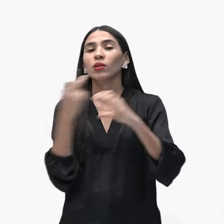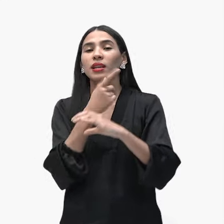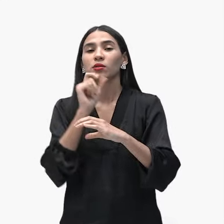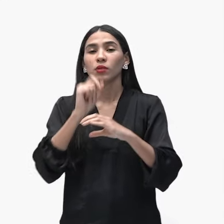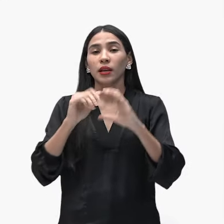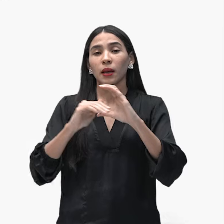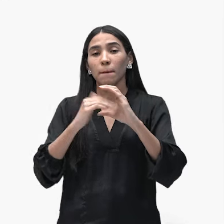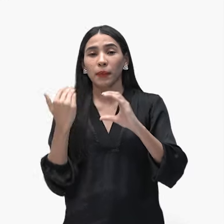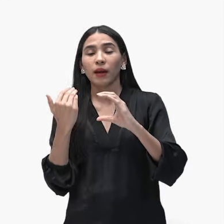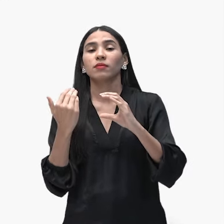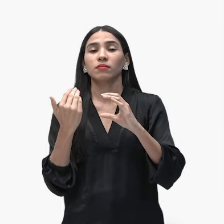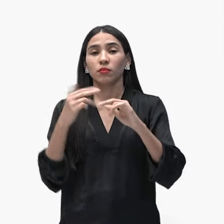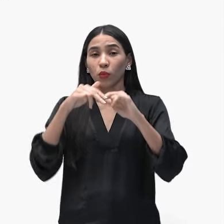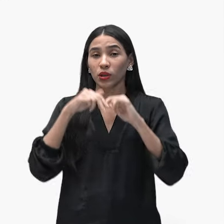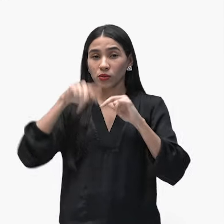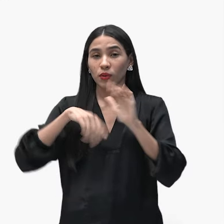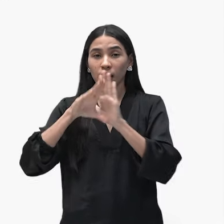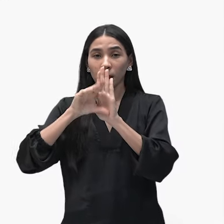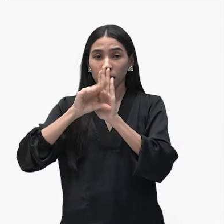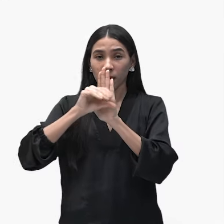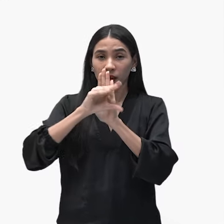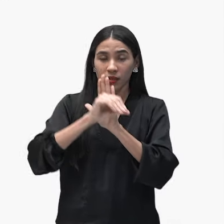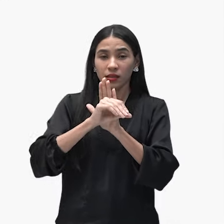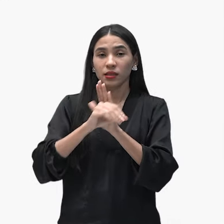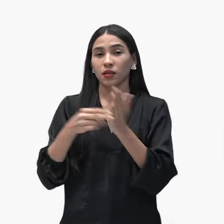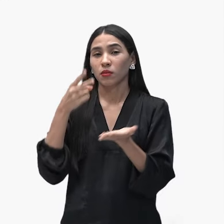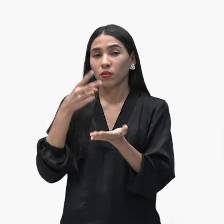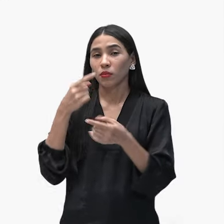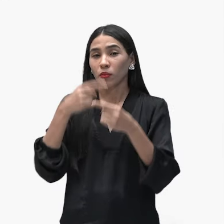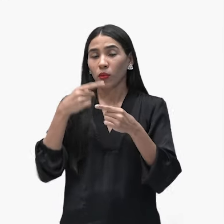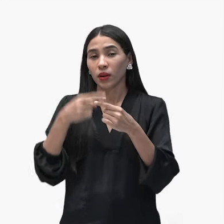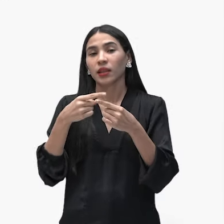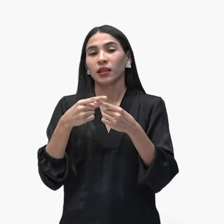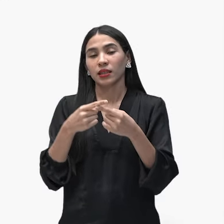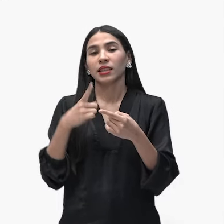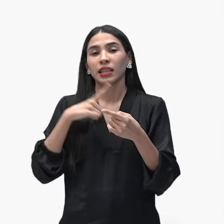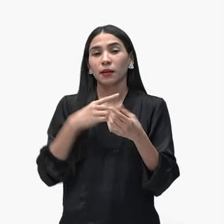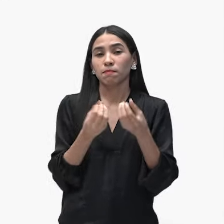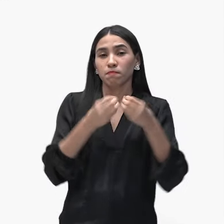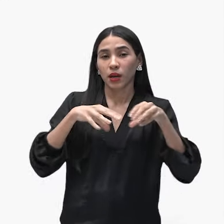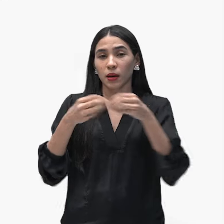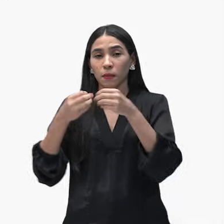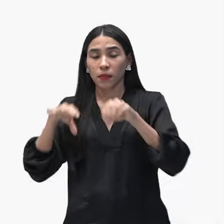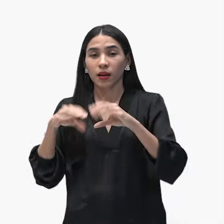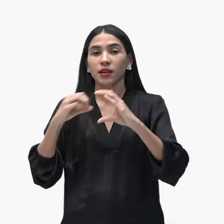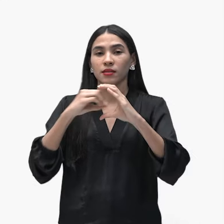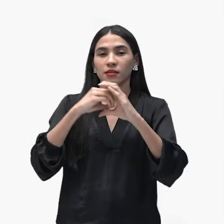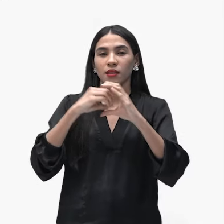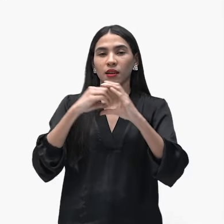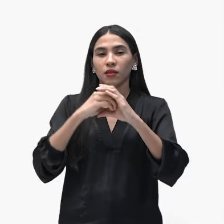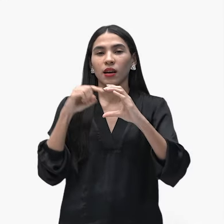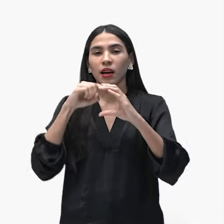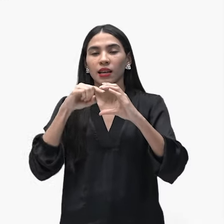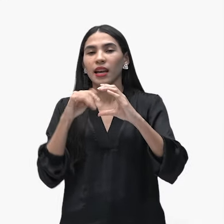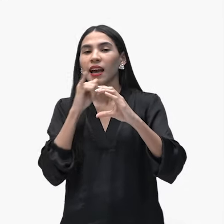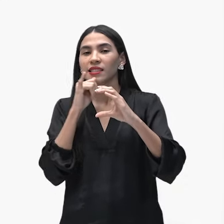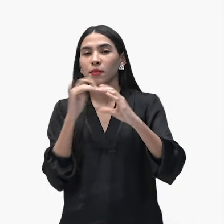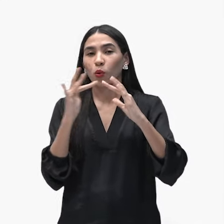Por isso que ele é um parasita, porque sempre um vai se prejudicar. E no caso é aquela célula que o vírus